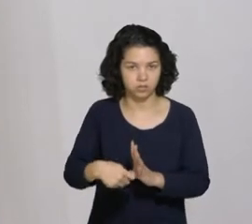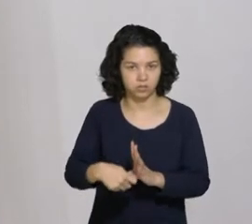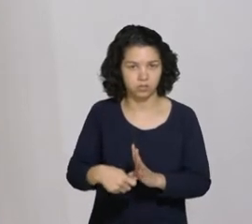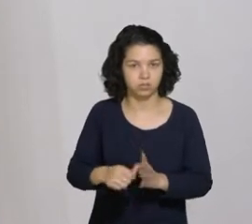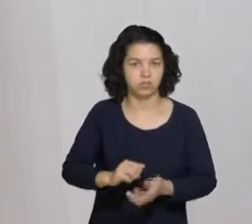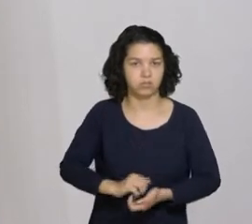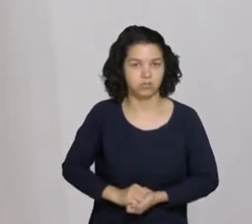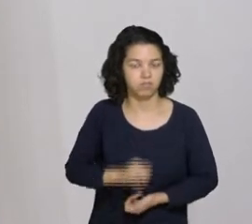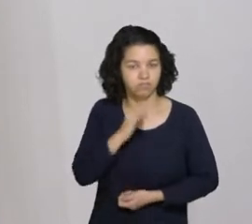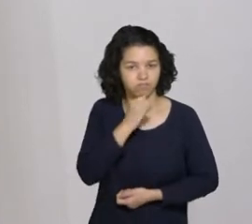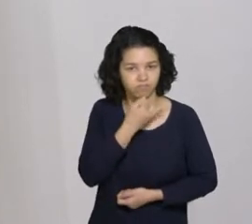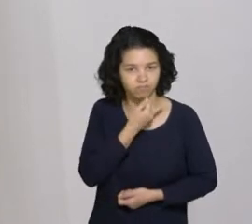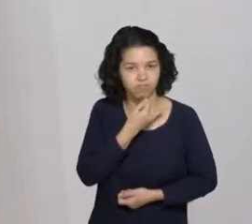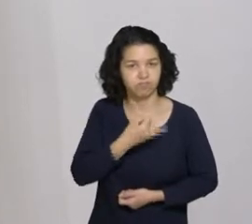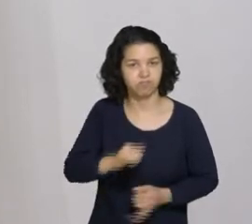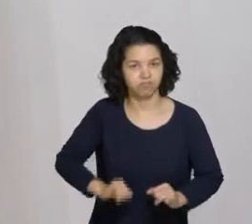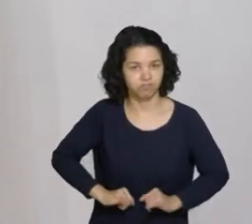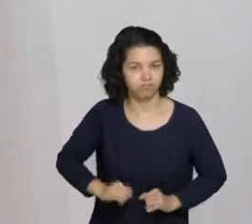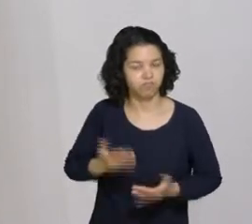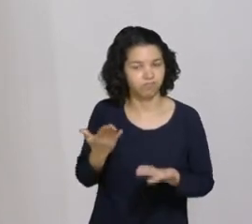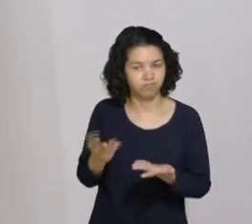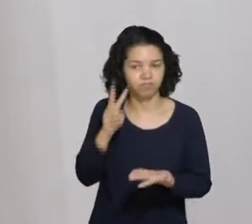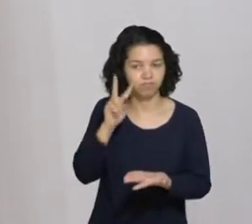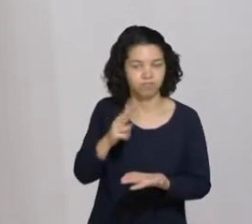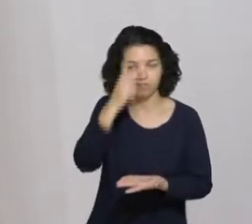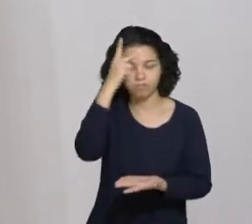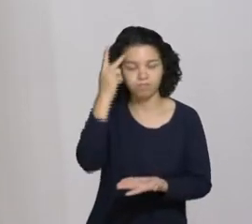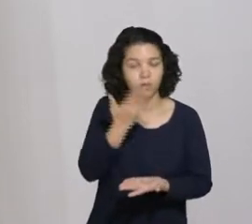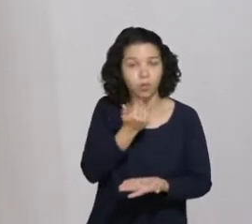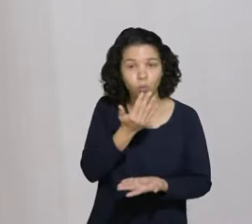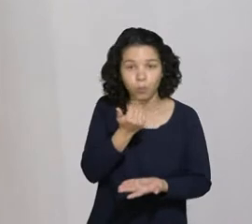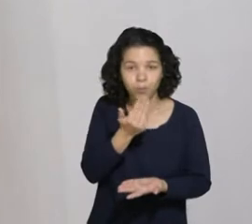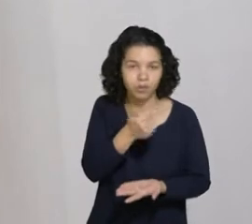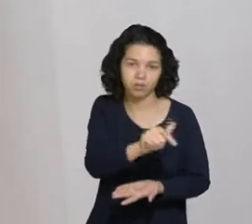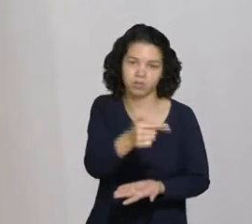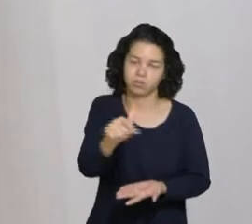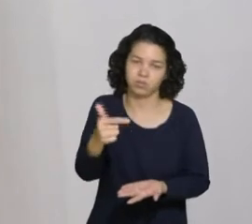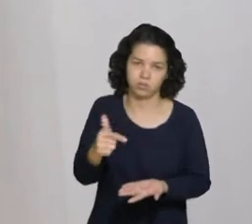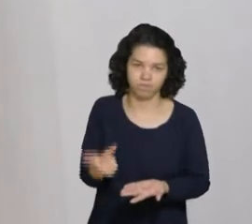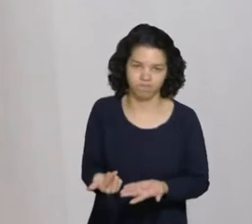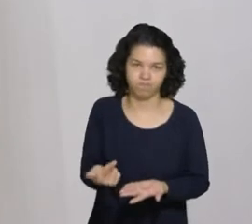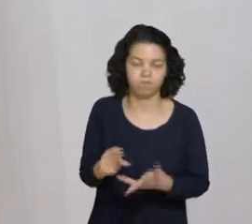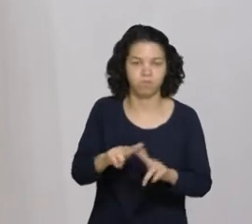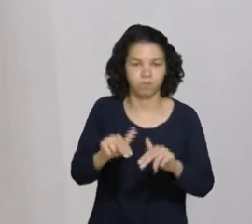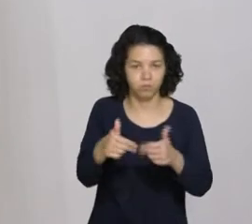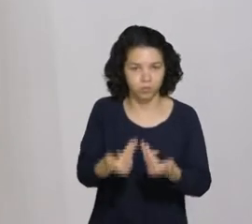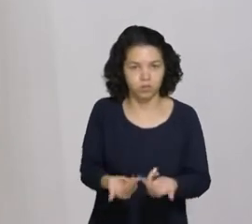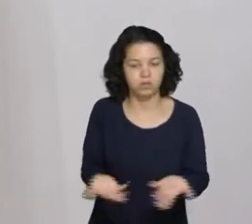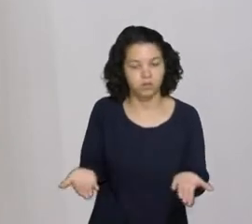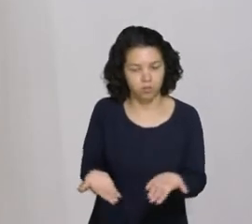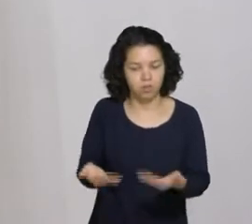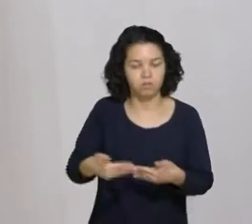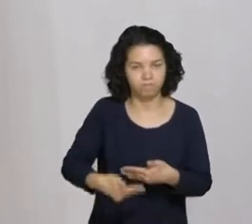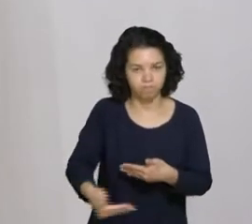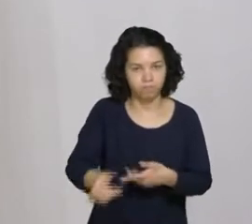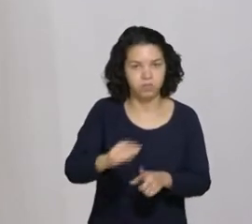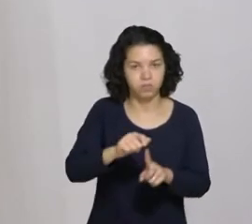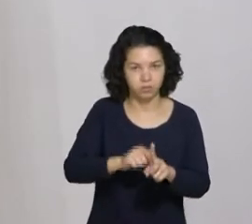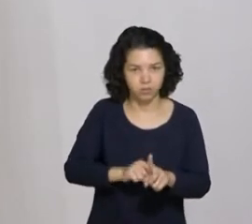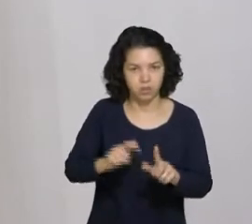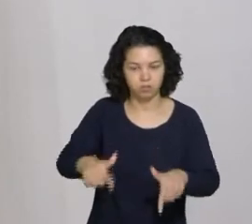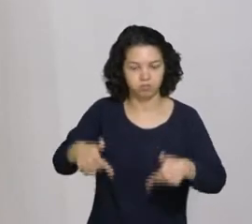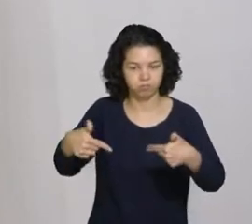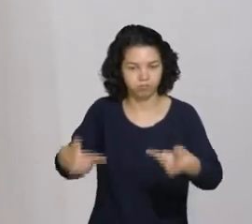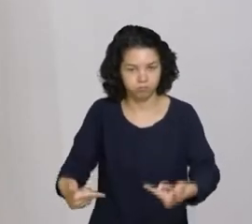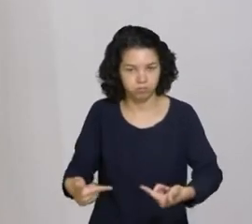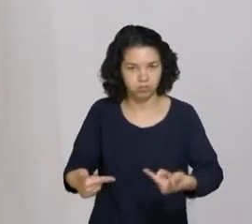é ver as pessoas não tem condição de ter comida na mesa por isso que nós vamos agora esse mês lançar a frente